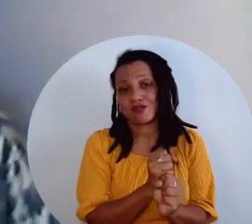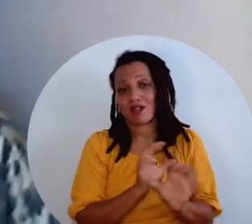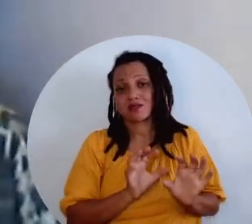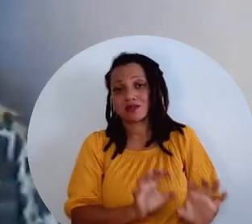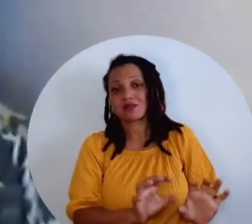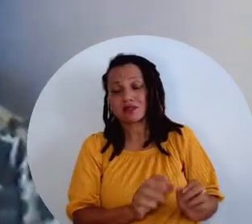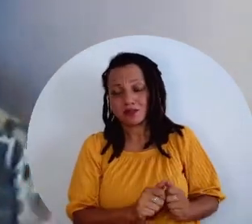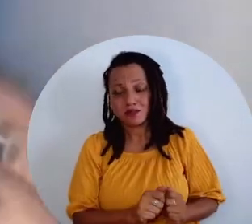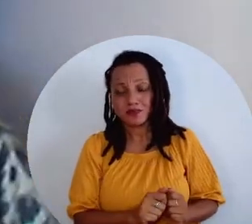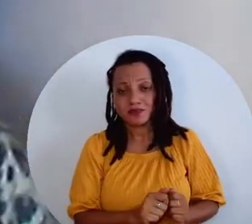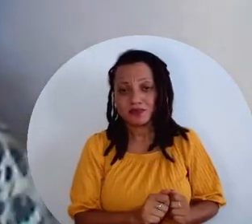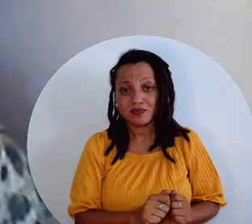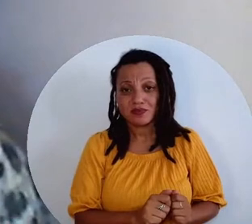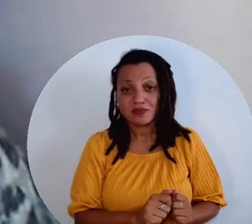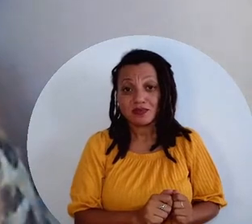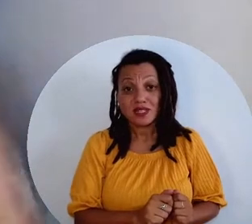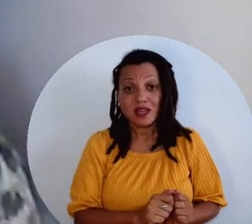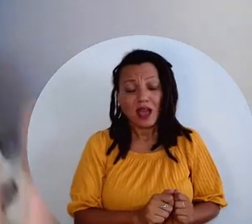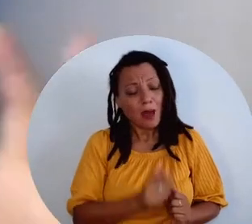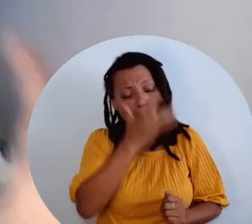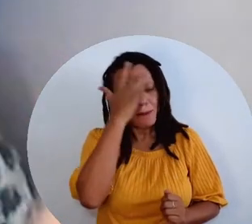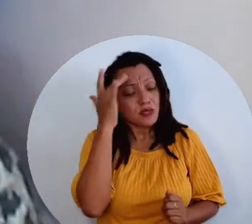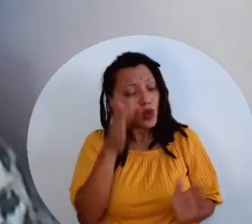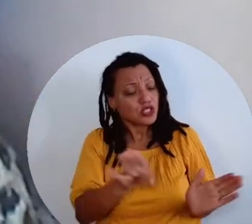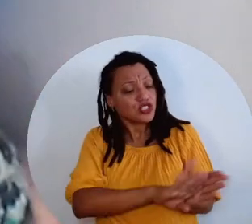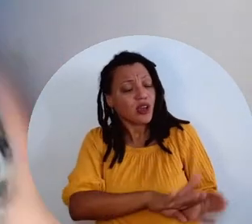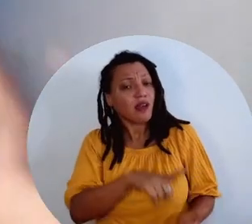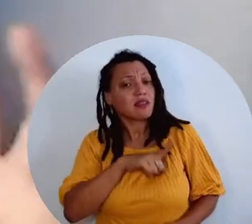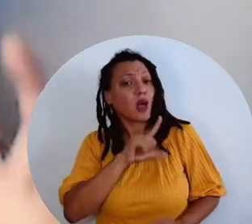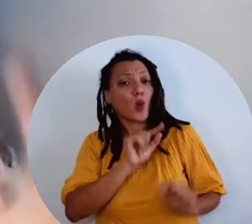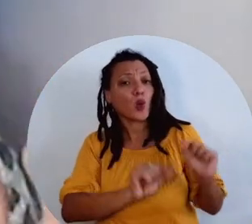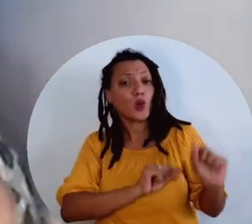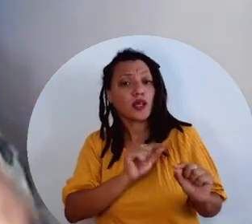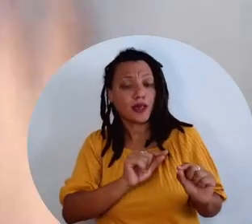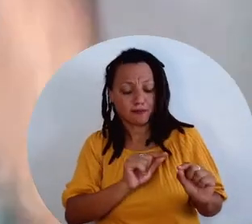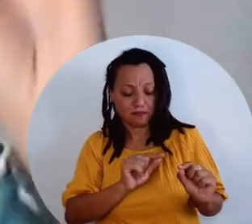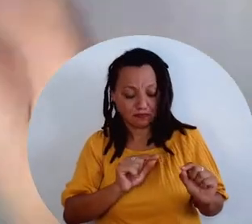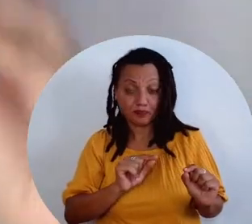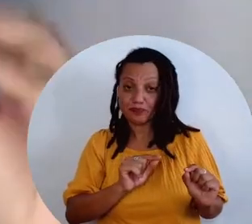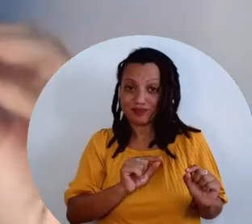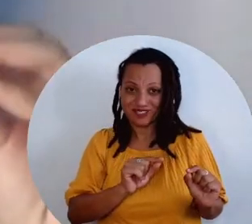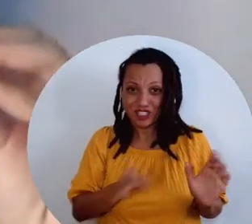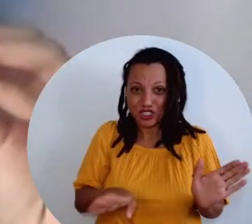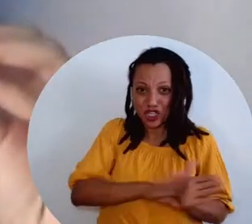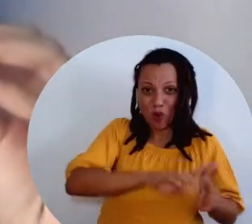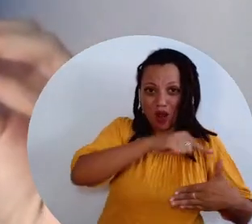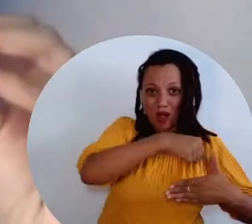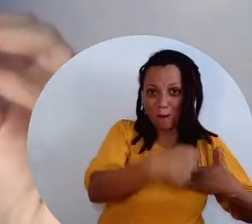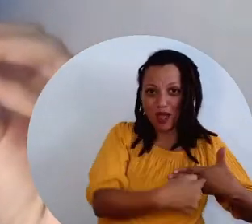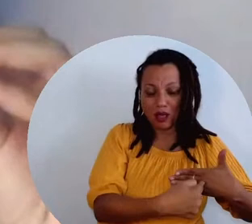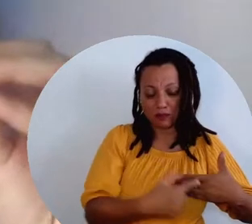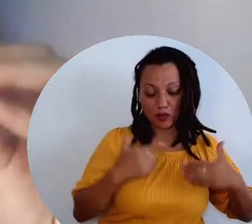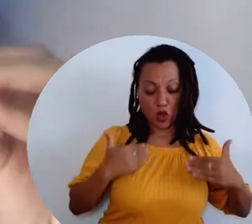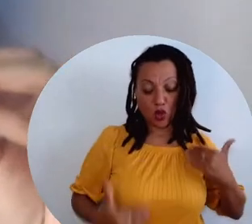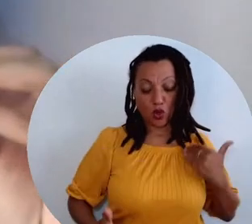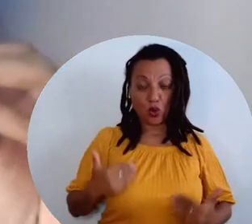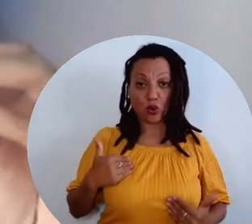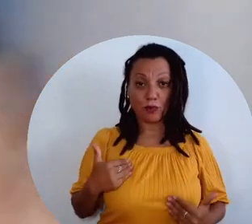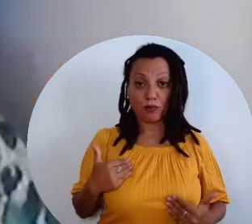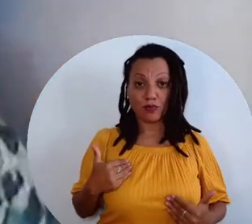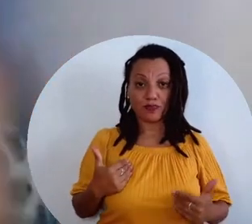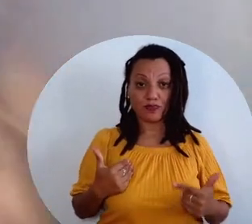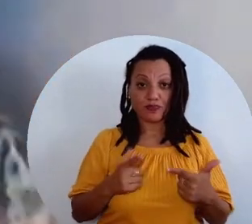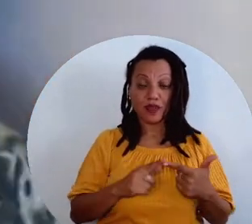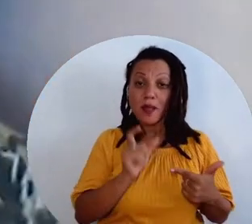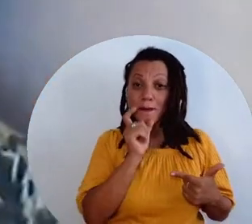ininterruptos, ela vai chegar portando o quê? Ela vai portar o corpo, a palavra